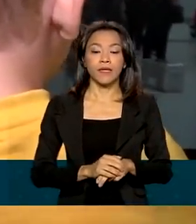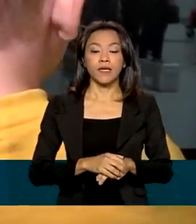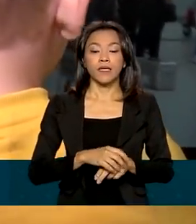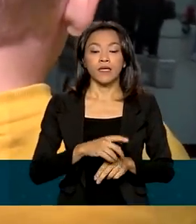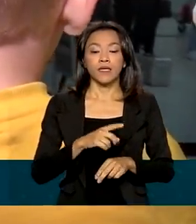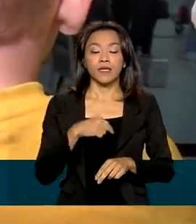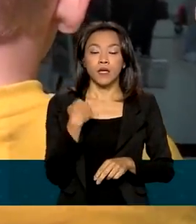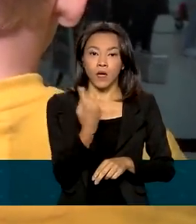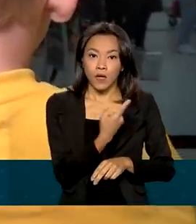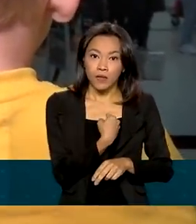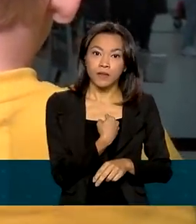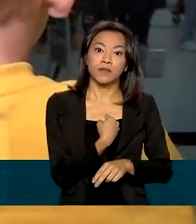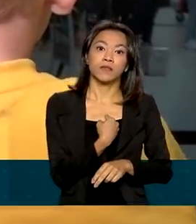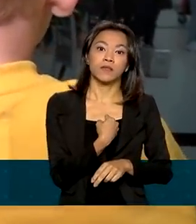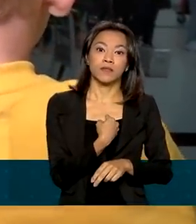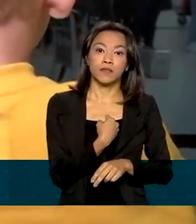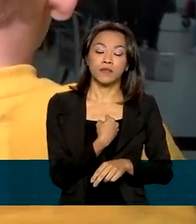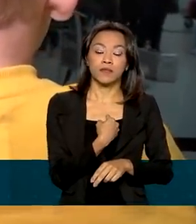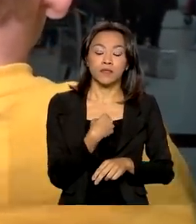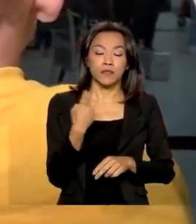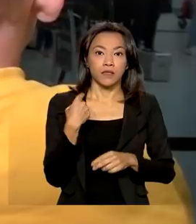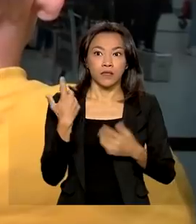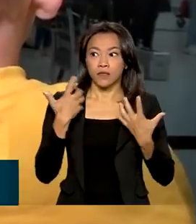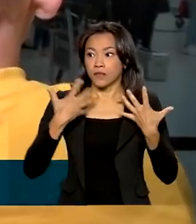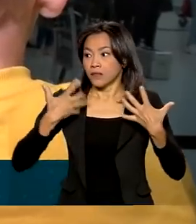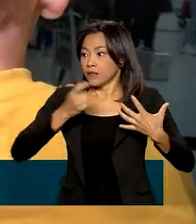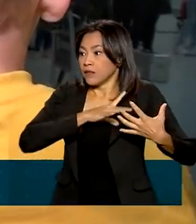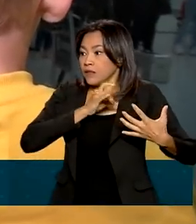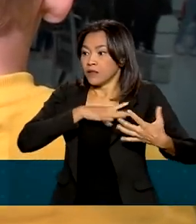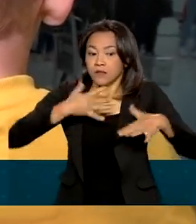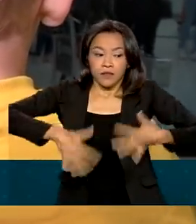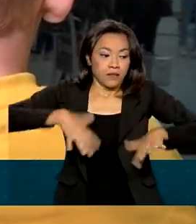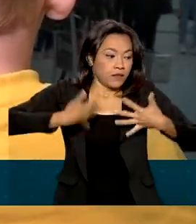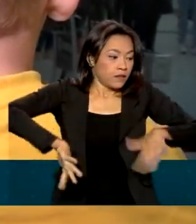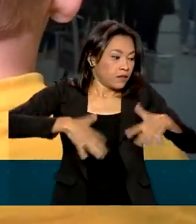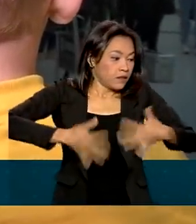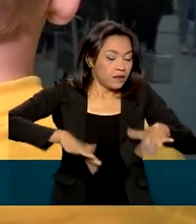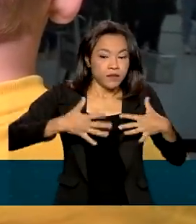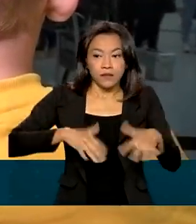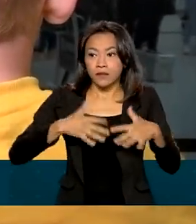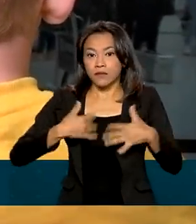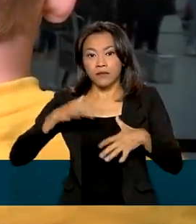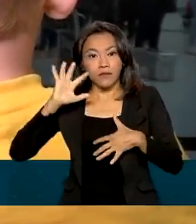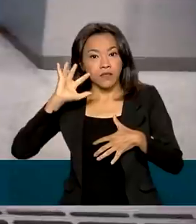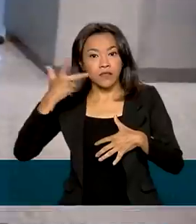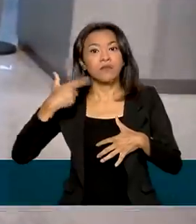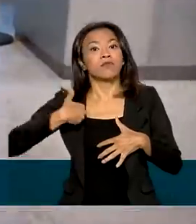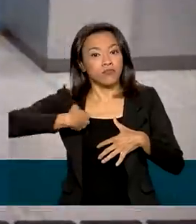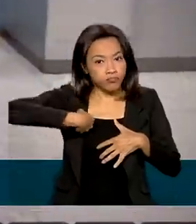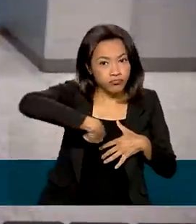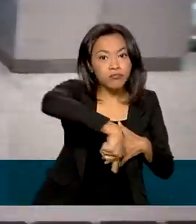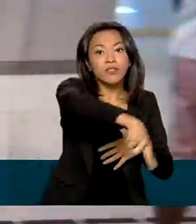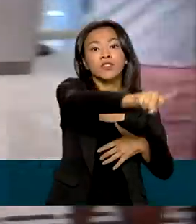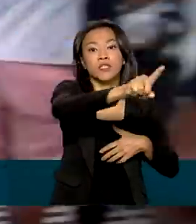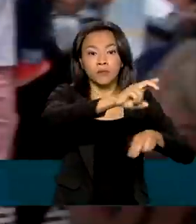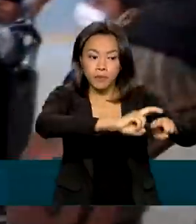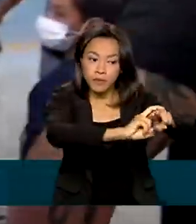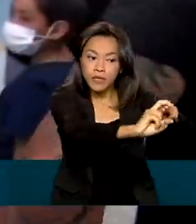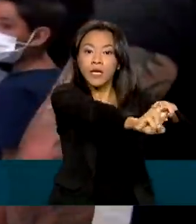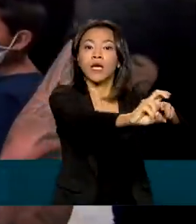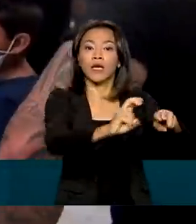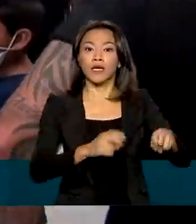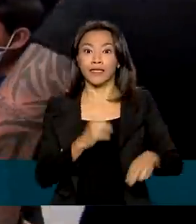gente, no desespero, né, a gente teve a opção de ir com esse trem. Conseguimos chegar na estação depois